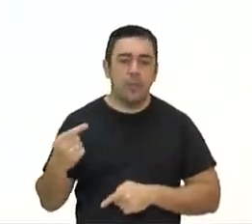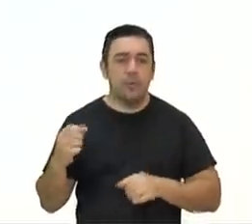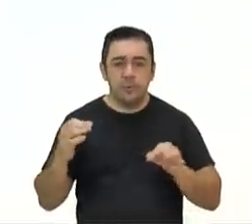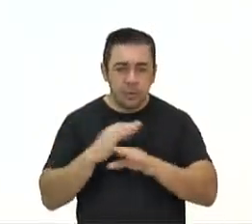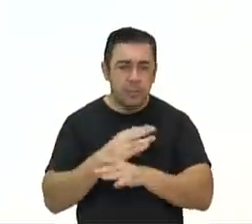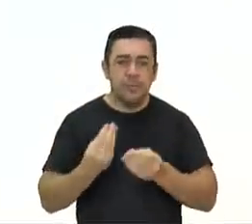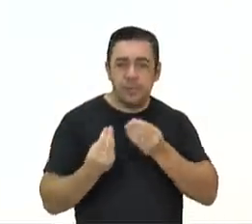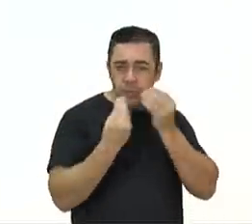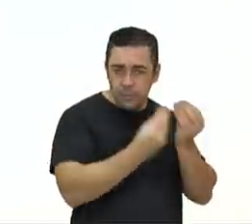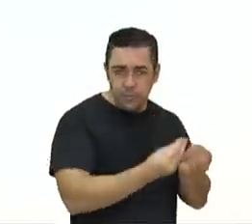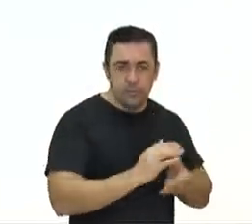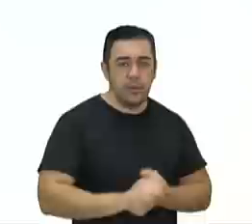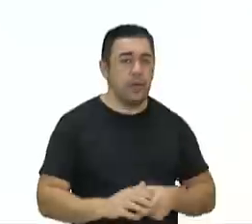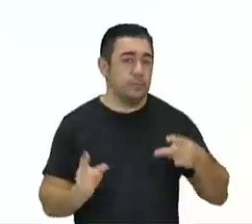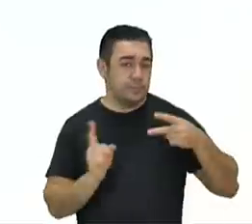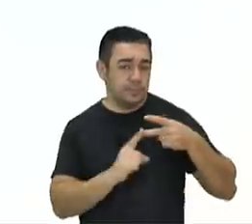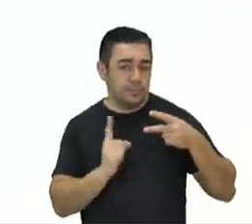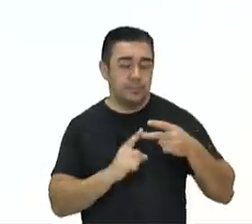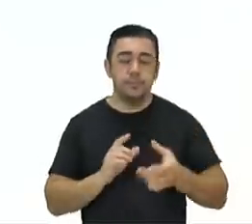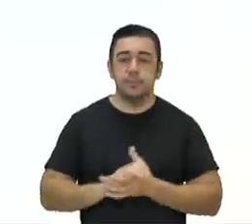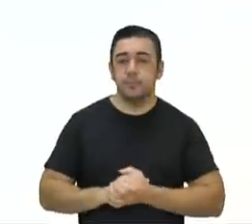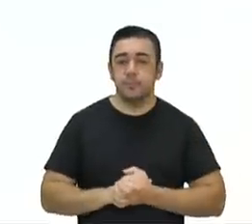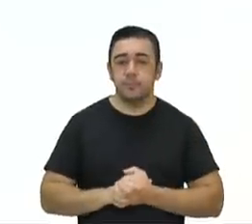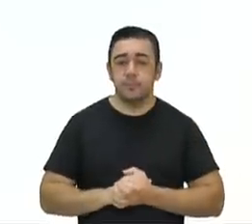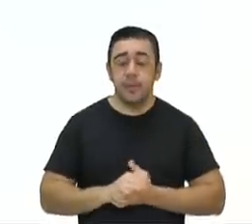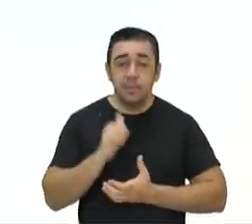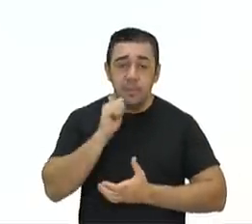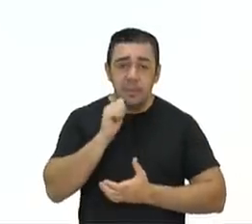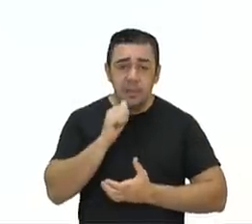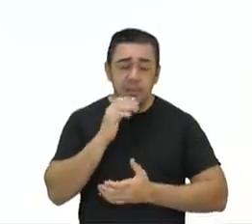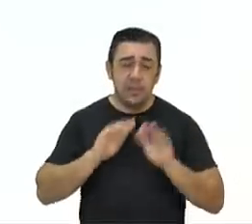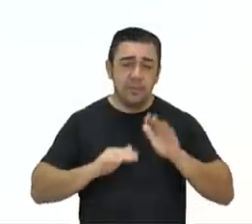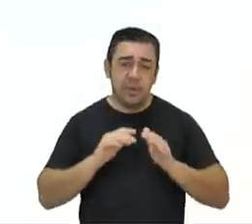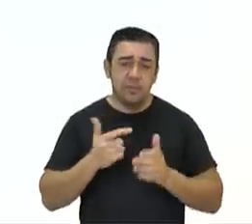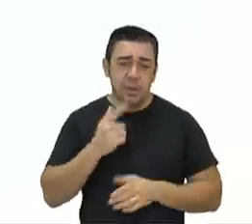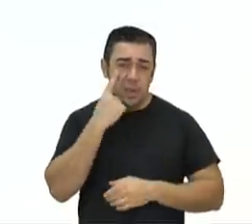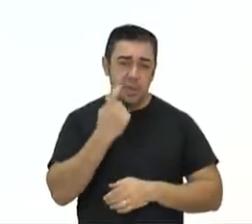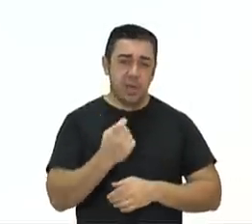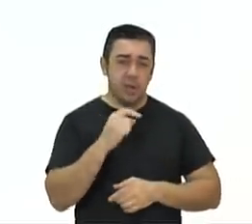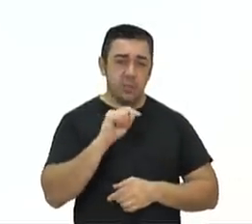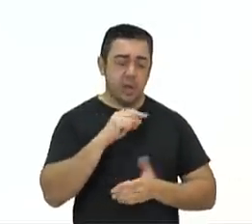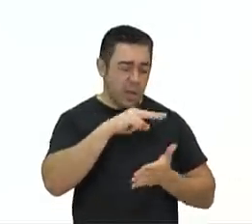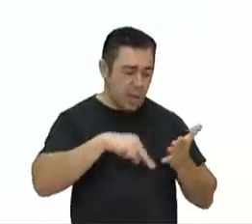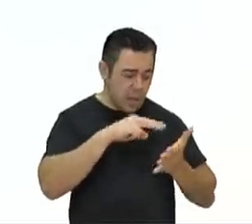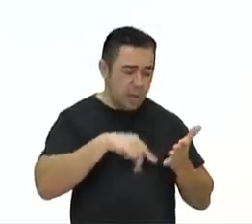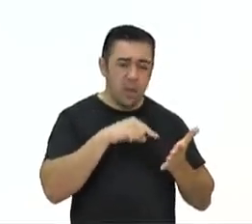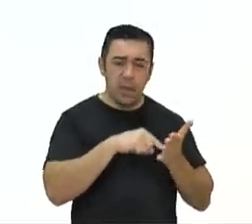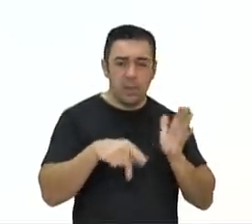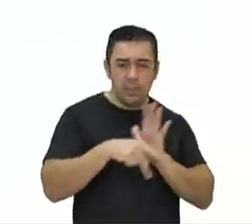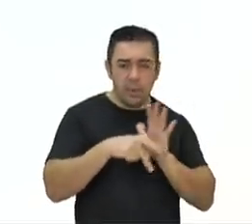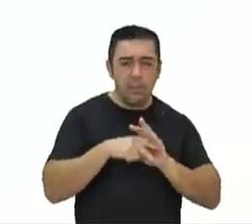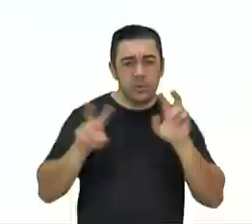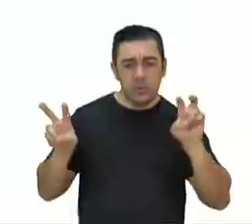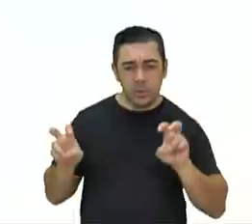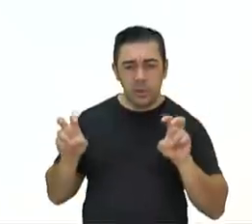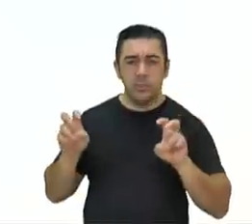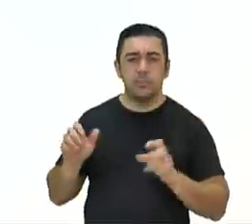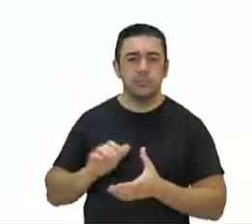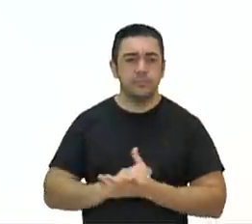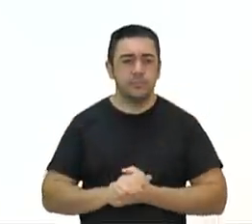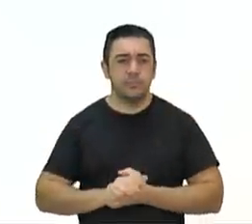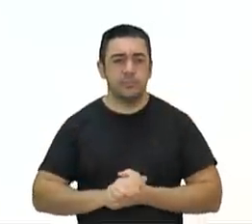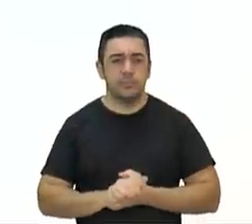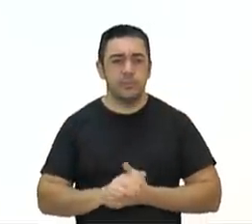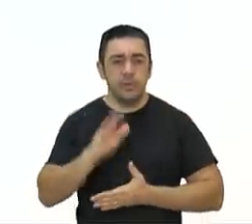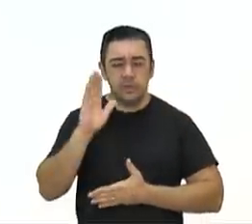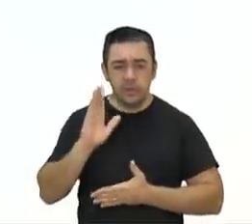devolvê-lo? Segunda possibilidade. Ela teme não se interessar pelo enredo do livro As Reinações de Narizinho. Então, tendo em vista o